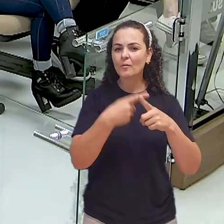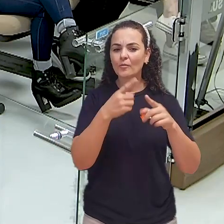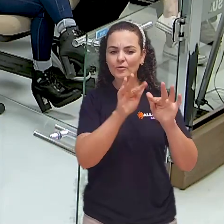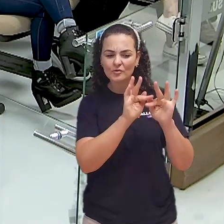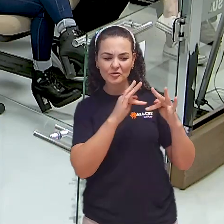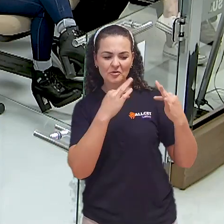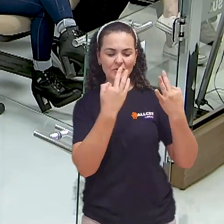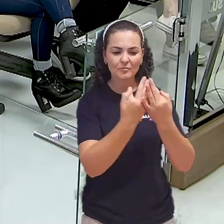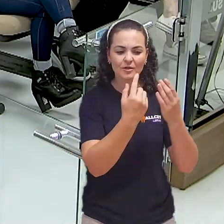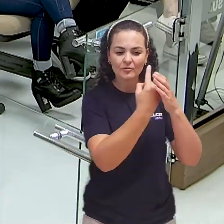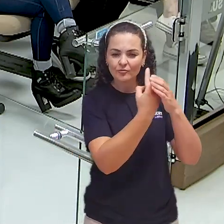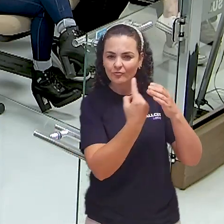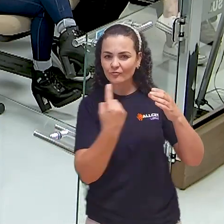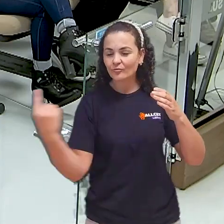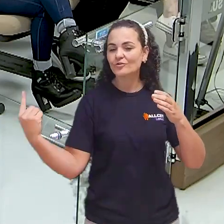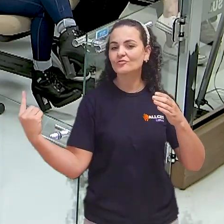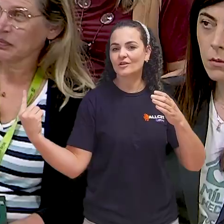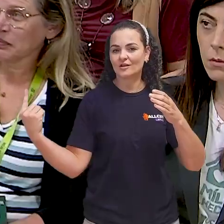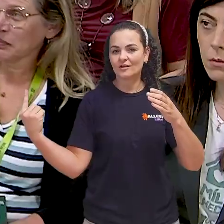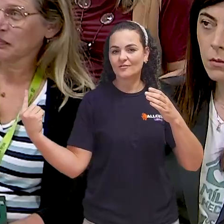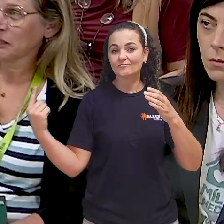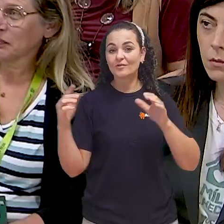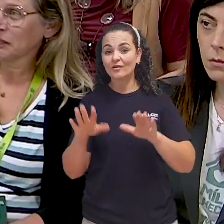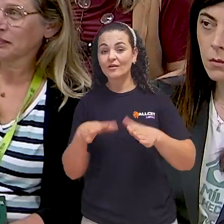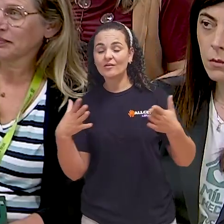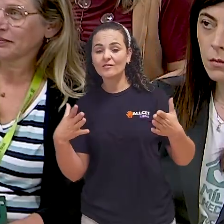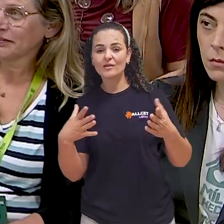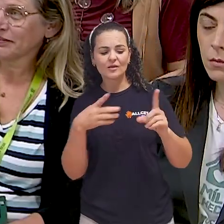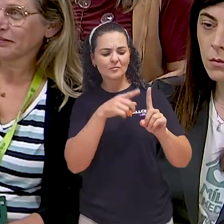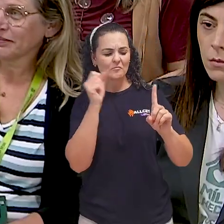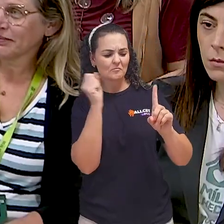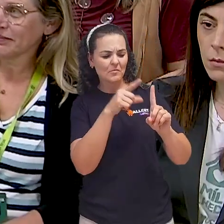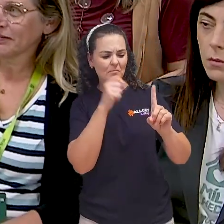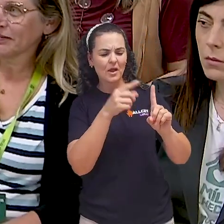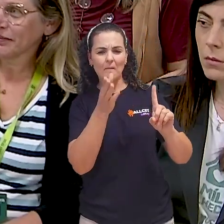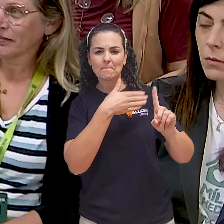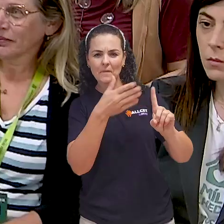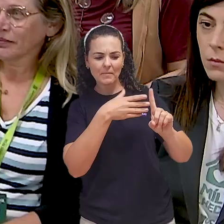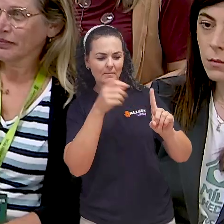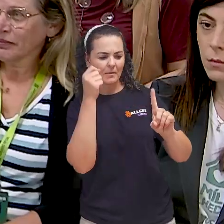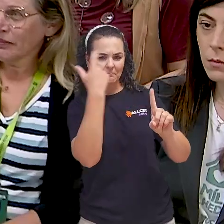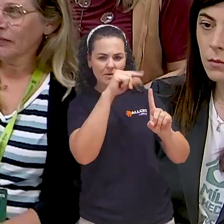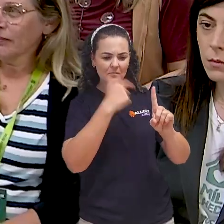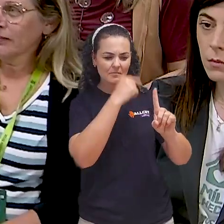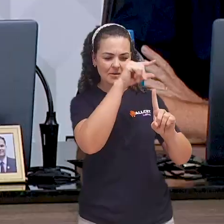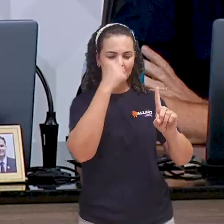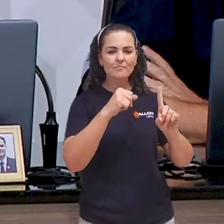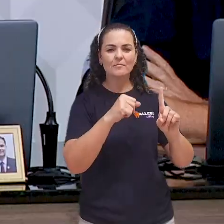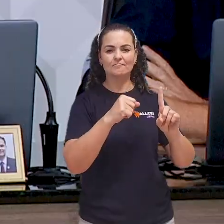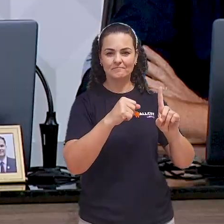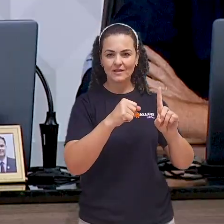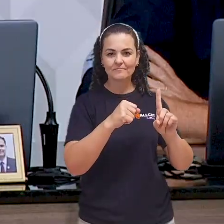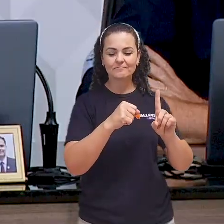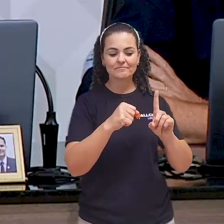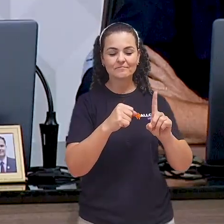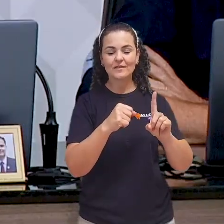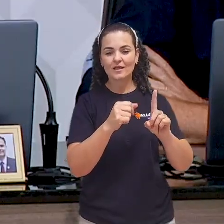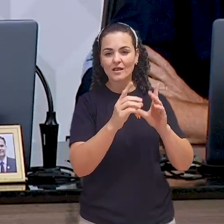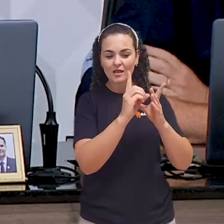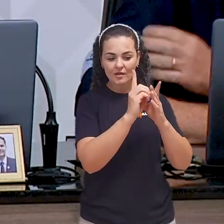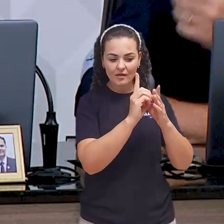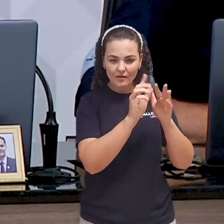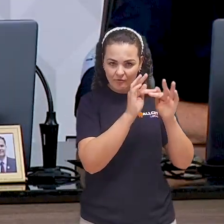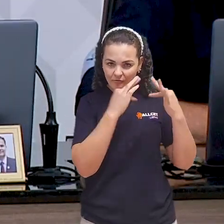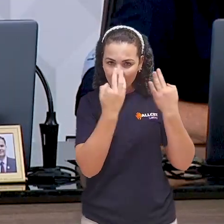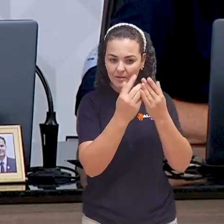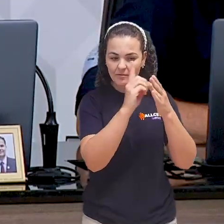seio familiar por medida judicial. Por exemplo, em casos de negligência, de violência grave, violações de direitos,